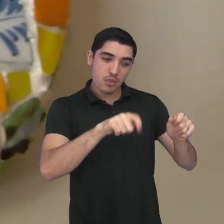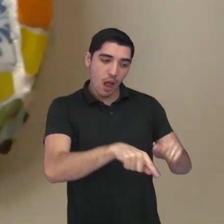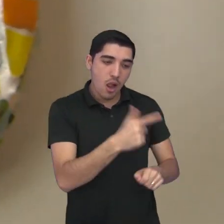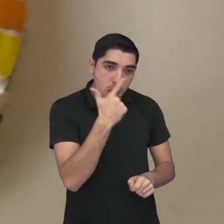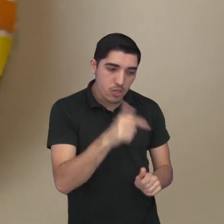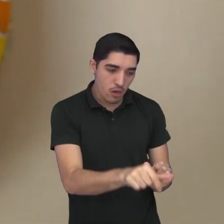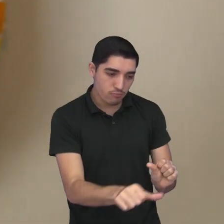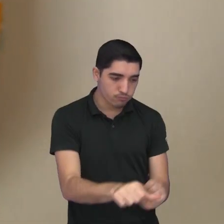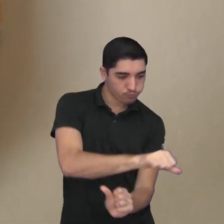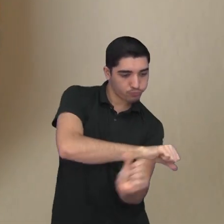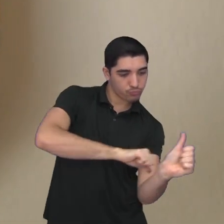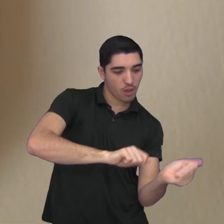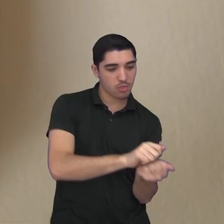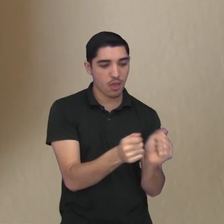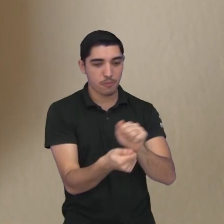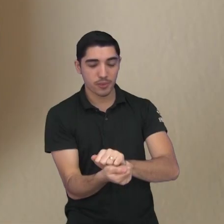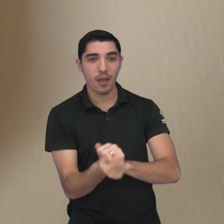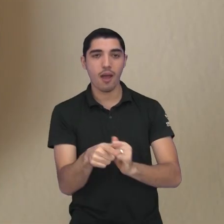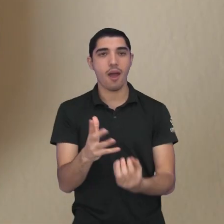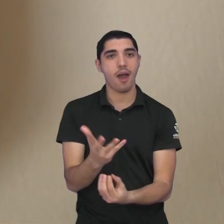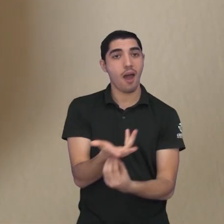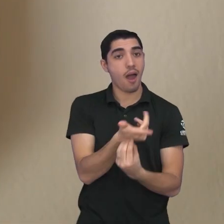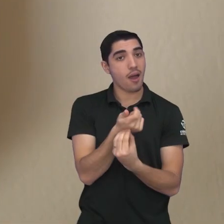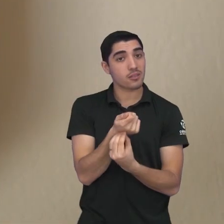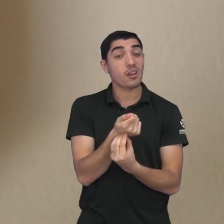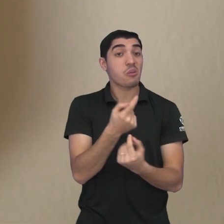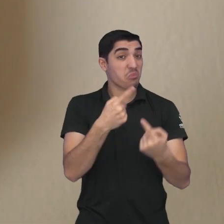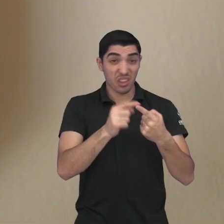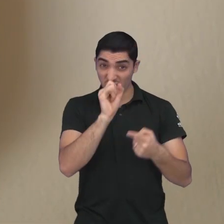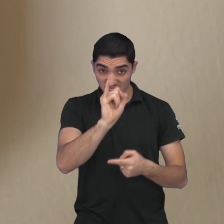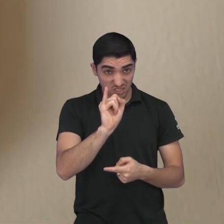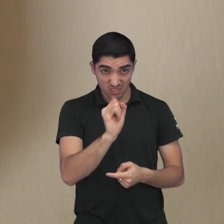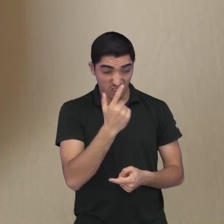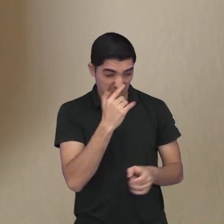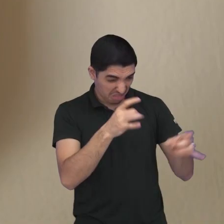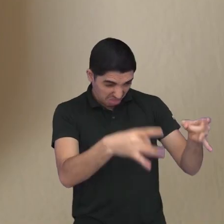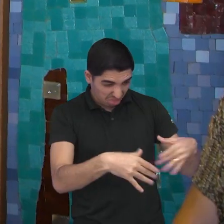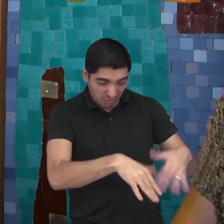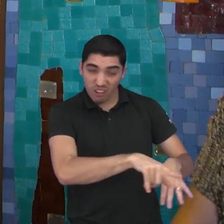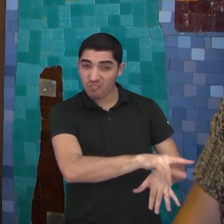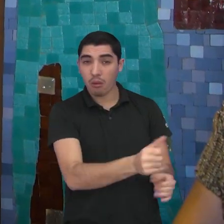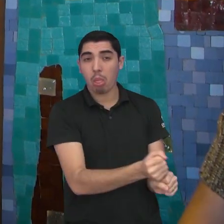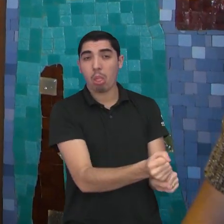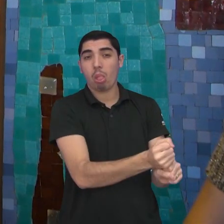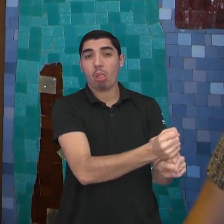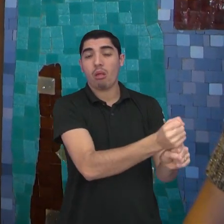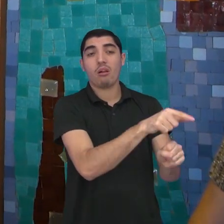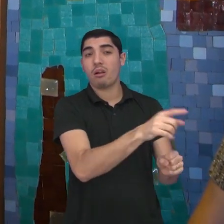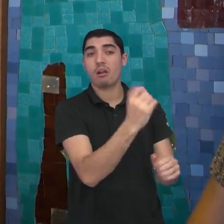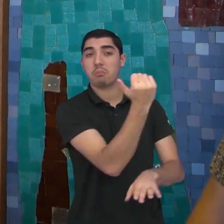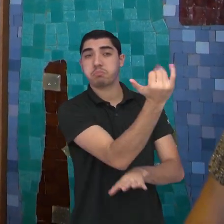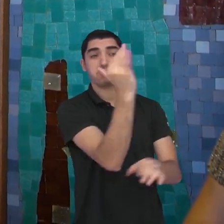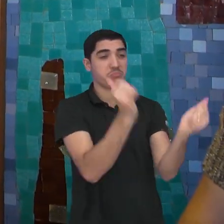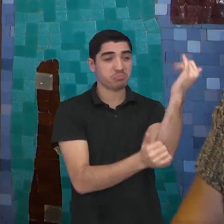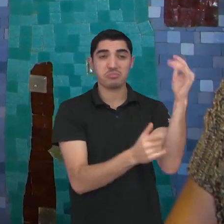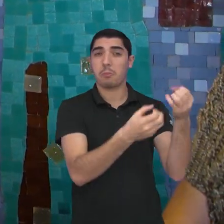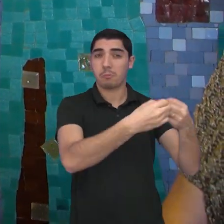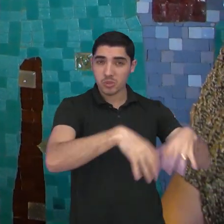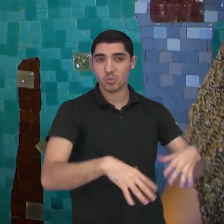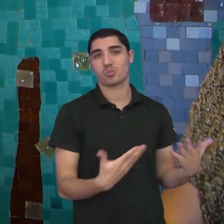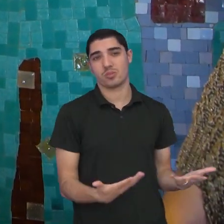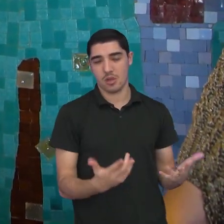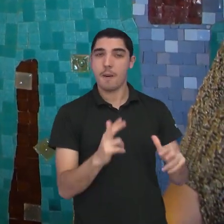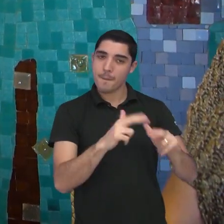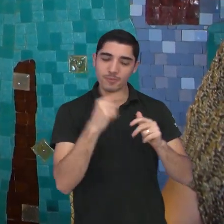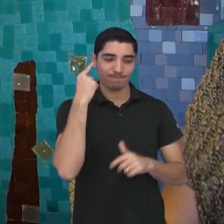pode transformar ele em arte, e deve, porque senão ele fica lá. Quanto que isso aí vai sumir da natureza, né? Então, essa coisa aí, sempre eu pego as coisas, vai